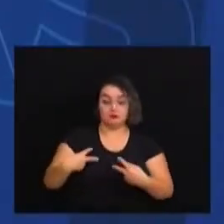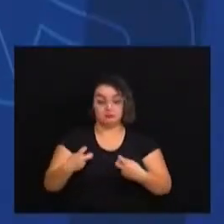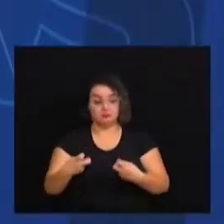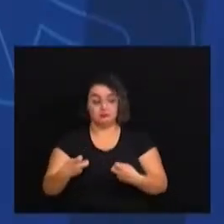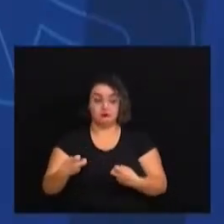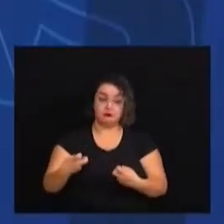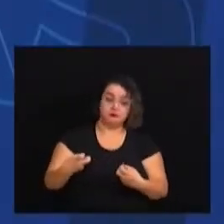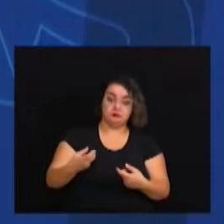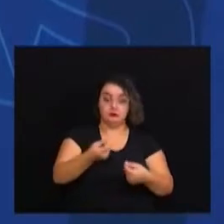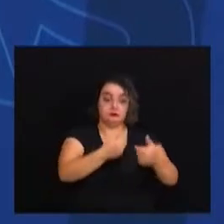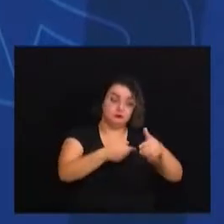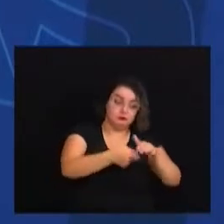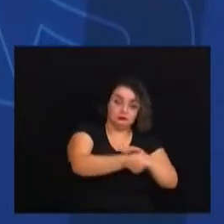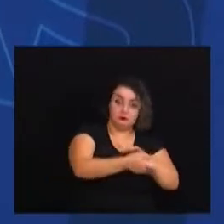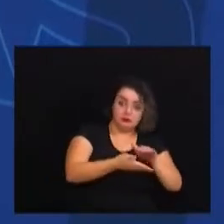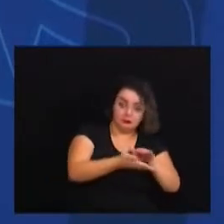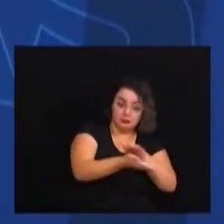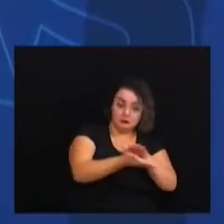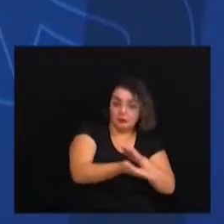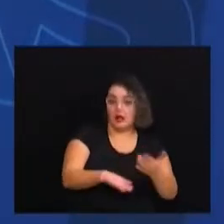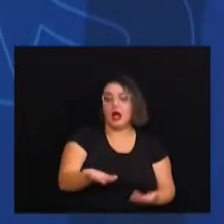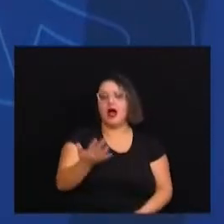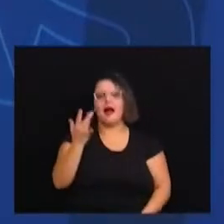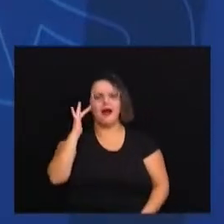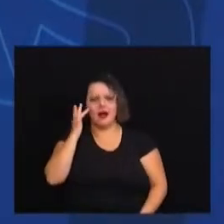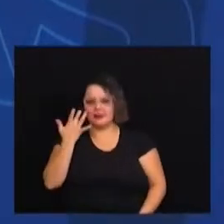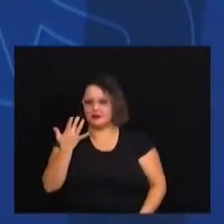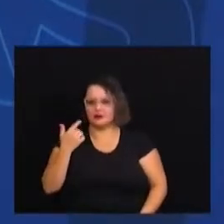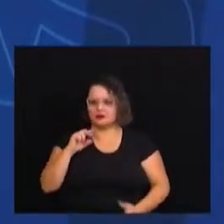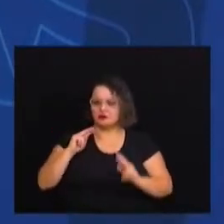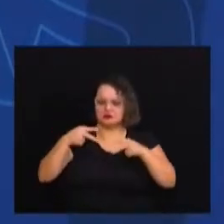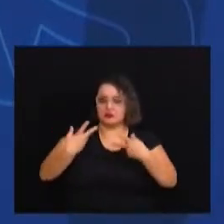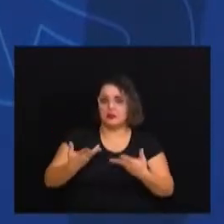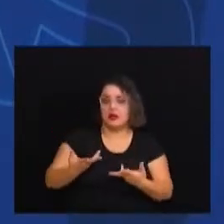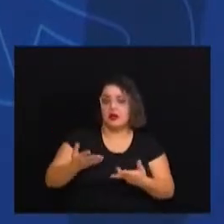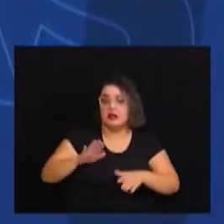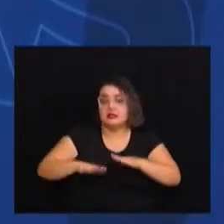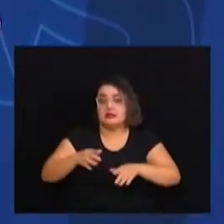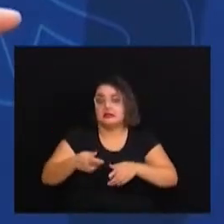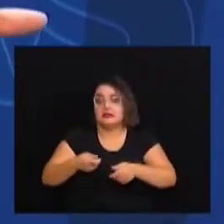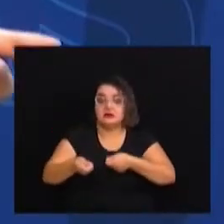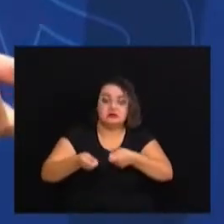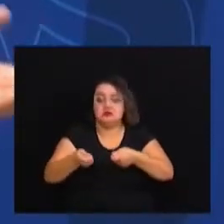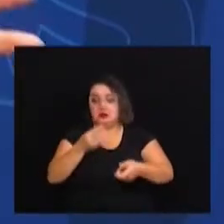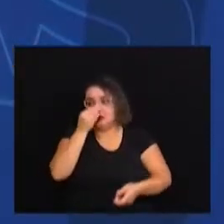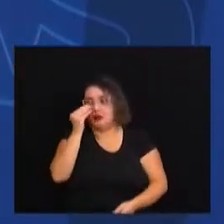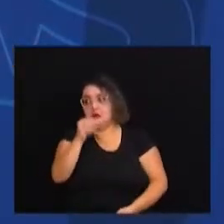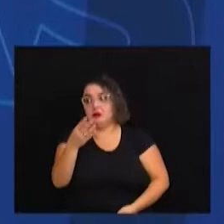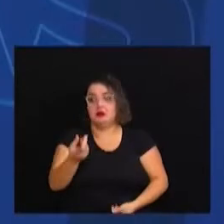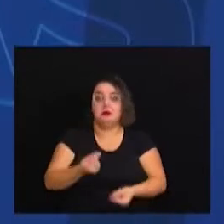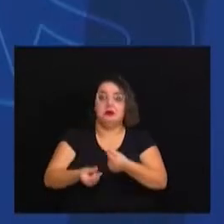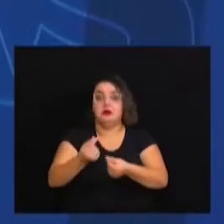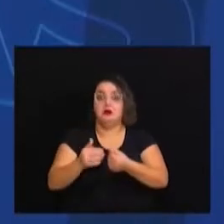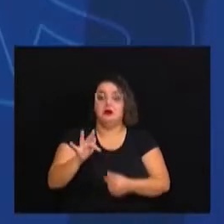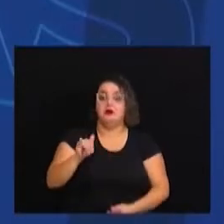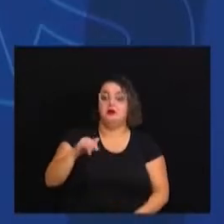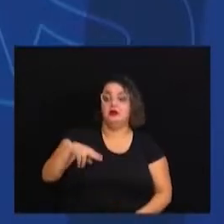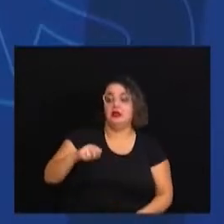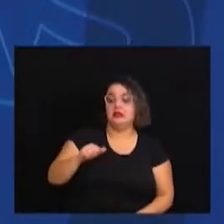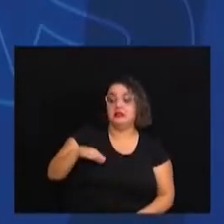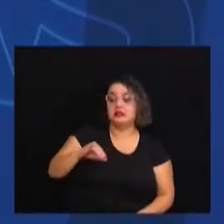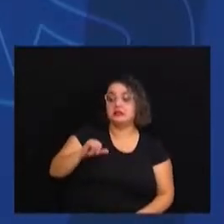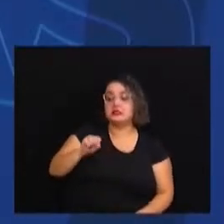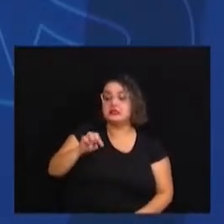observando e tentando, poupador, gastador, acho que ainda não me achei. Será que eu me acho no descontrolado, no desligado ou no financista? Vamos